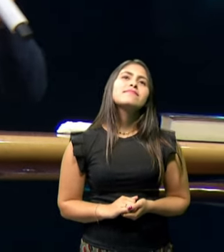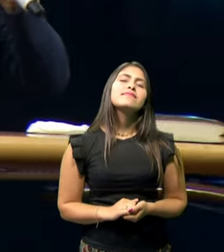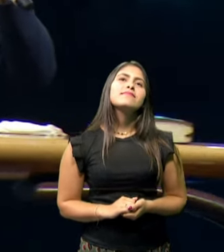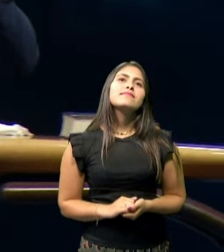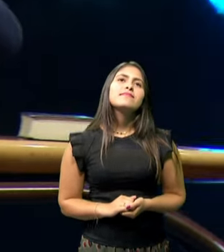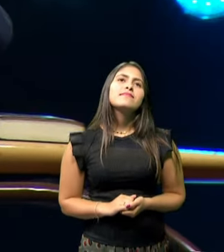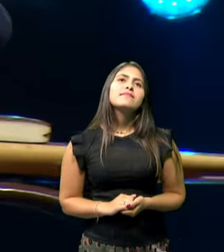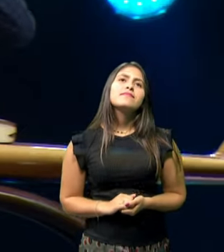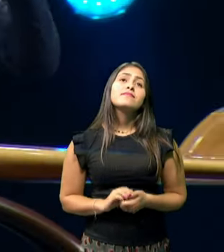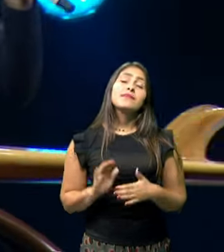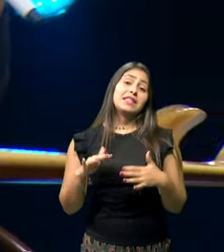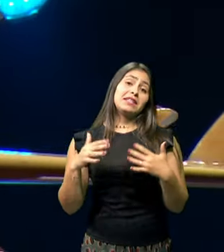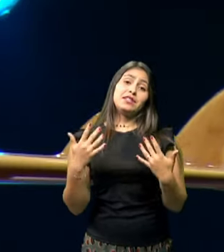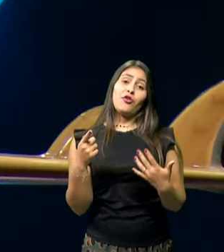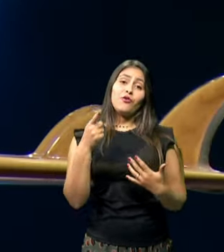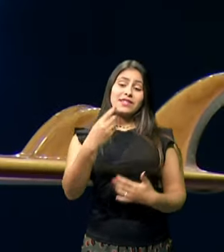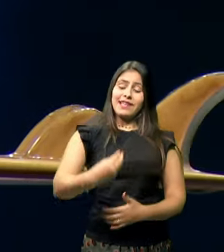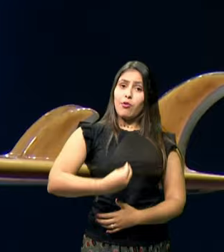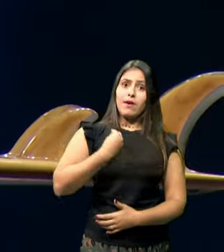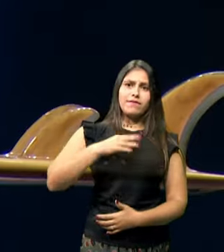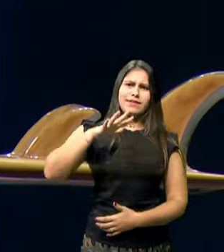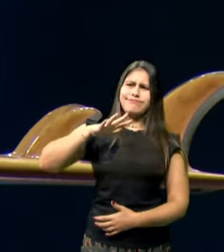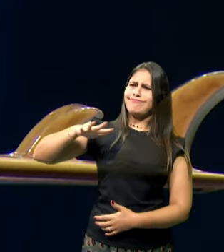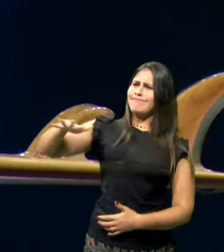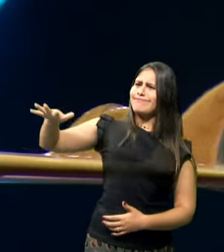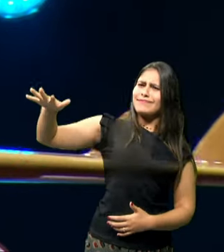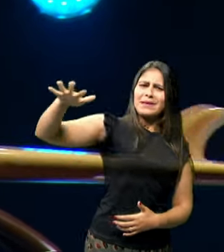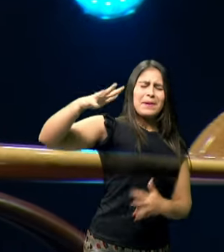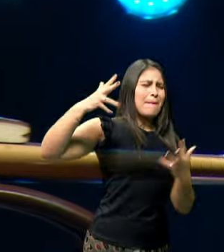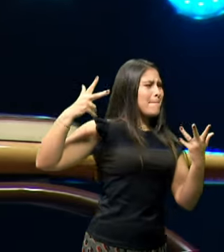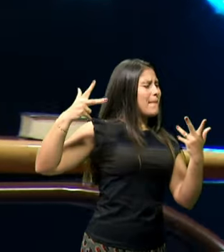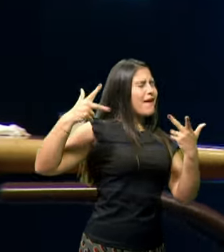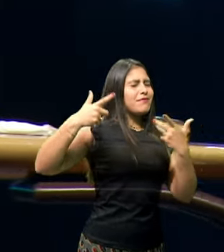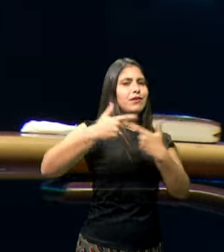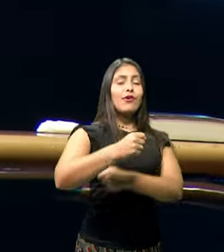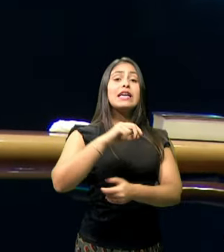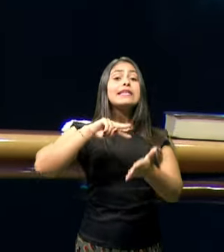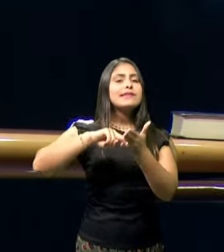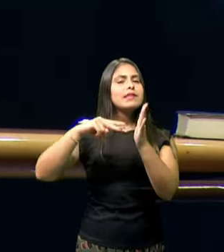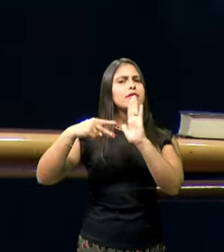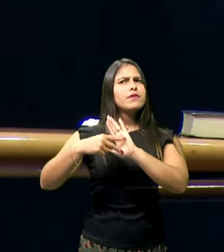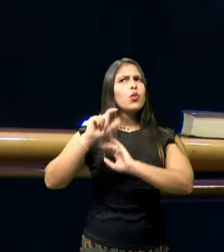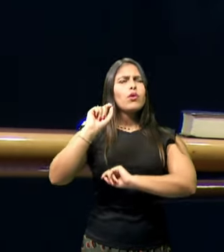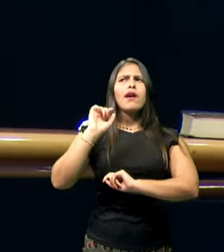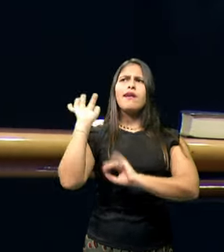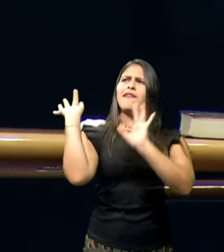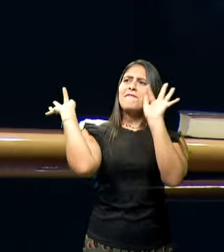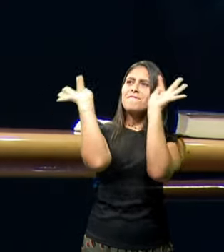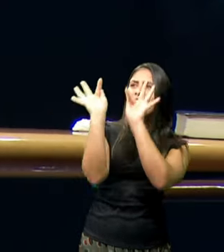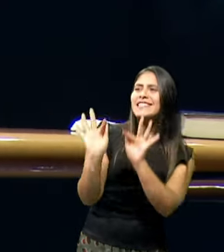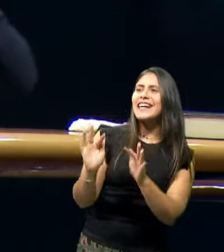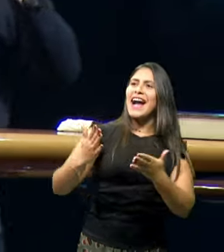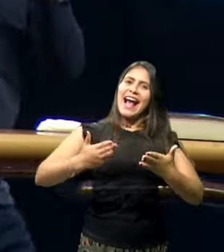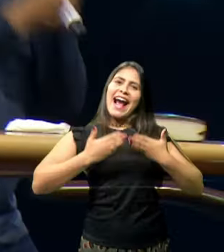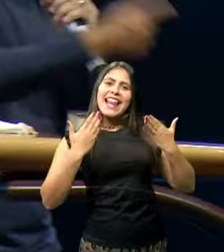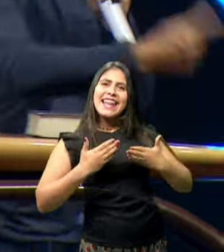E aí você entra numa outra dimensão de vida, para você entender o que é significado de felicidade,